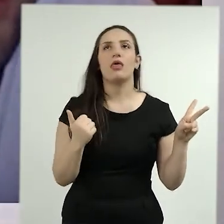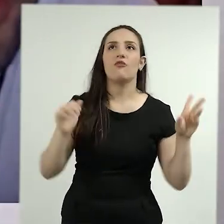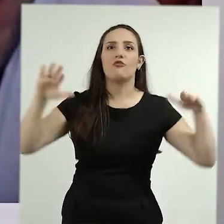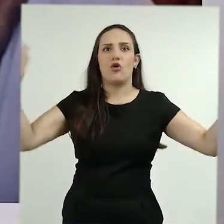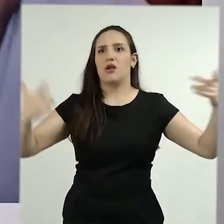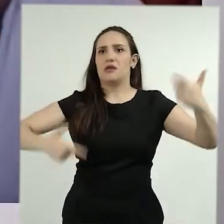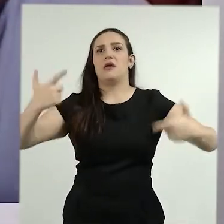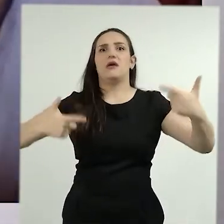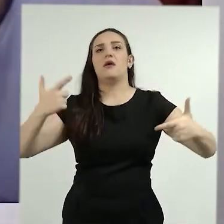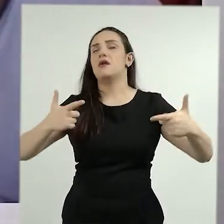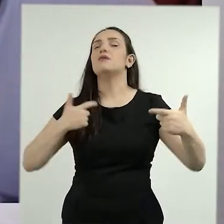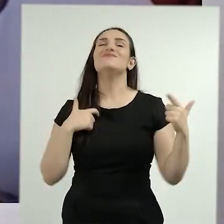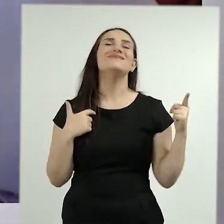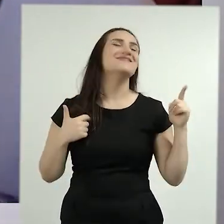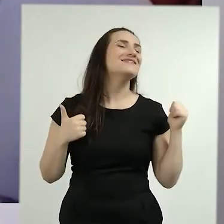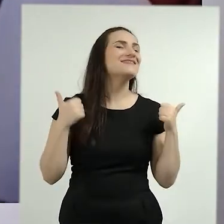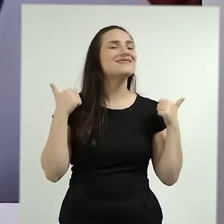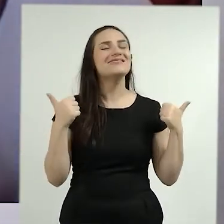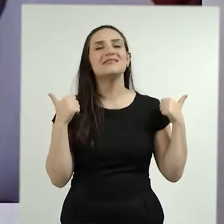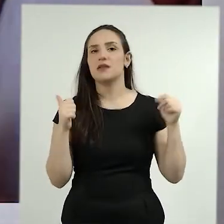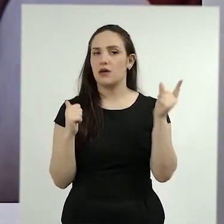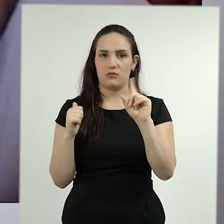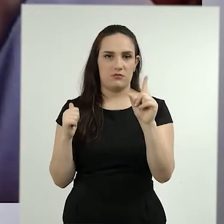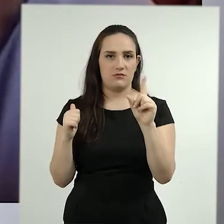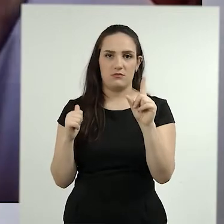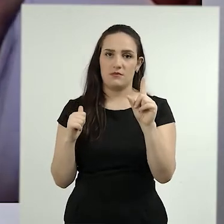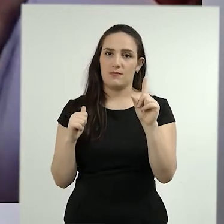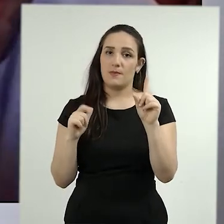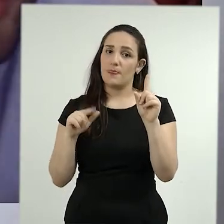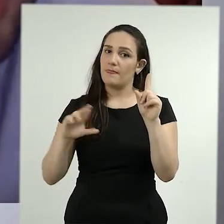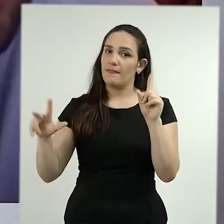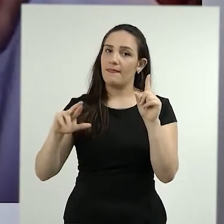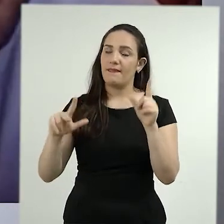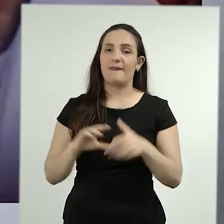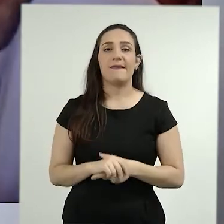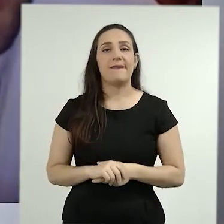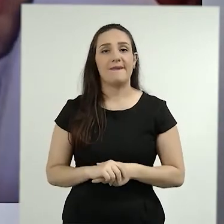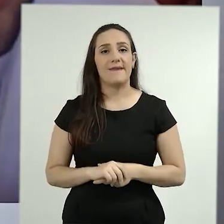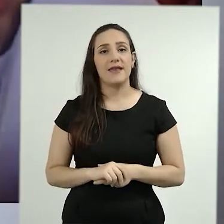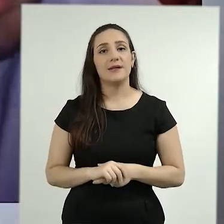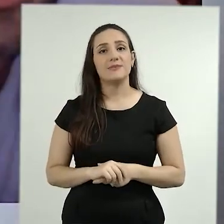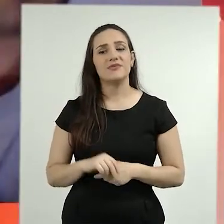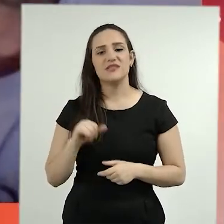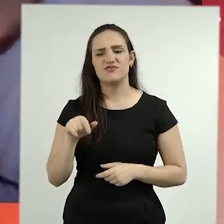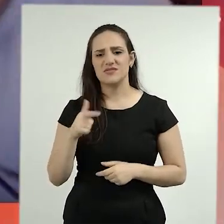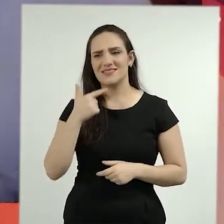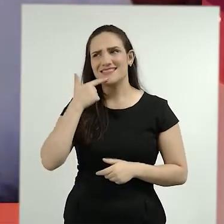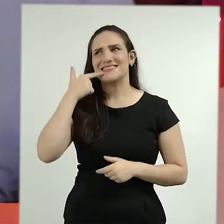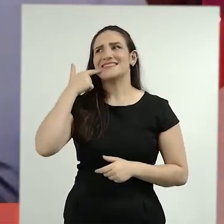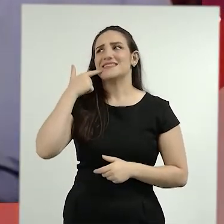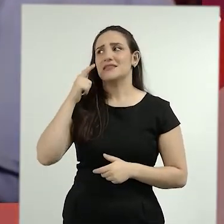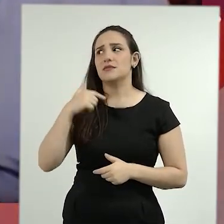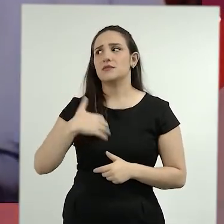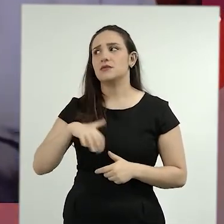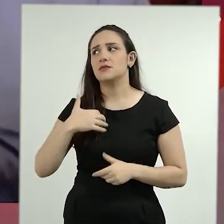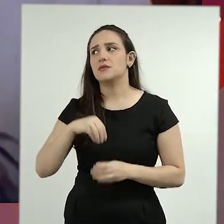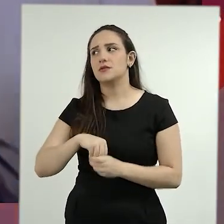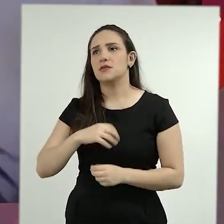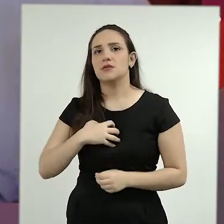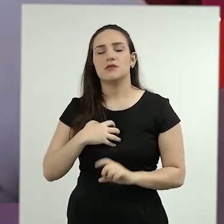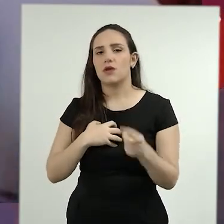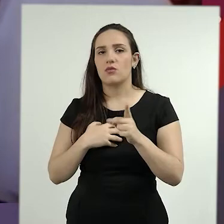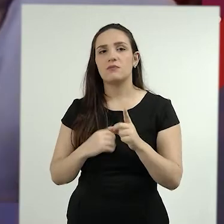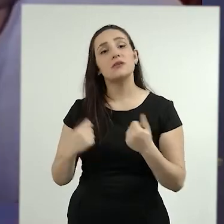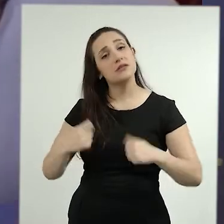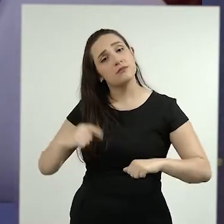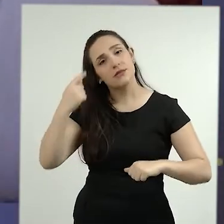tá tudo bem, o caos instaurando no mundo e a gente sempre sorrindo. Não, na verdade, e como diz a música do Barão Vermelho, quem ri de tudo é desespero. Mas a gente